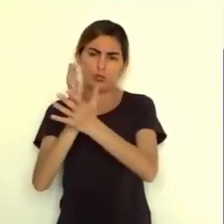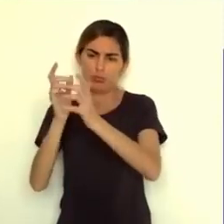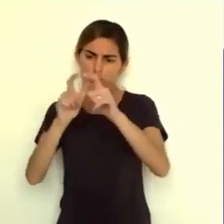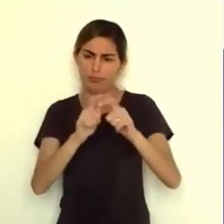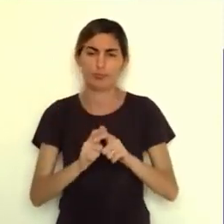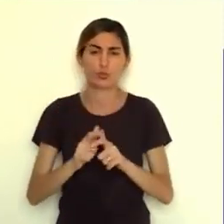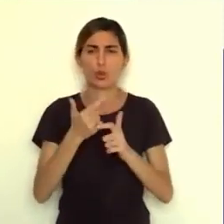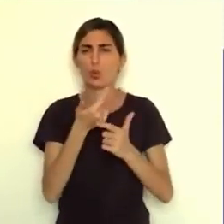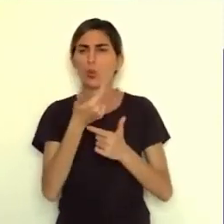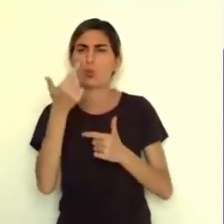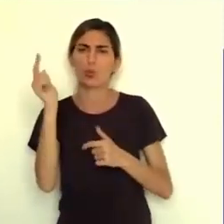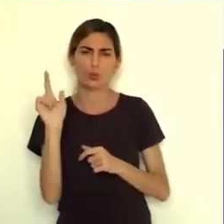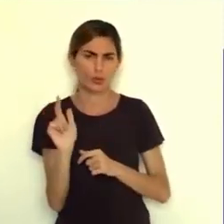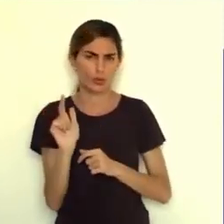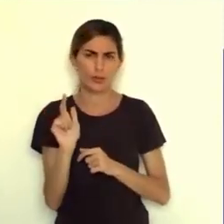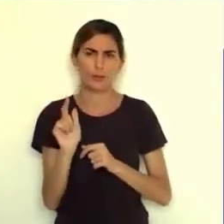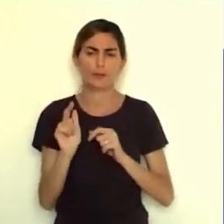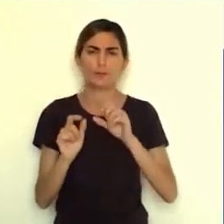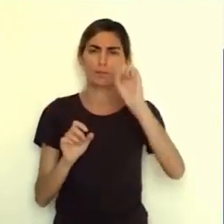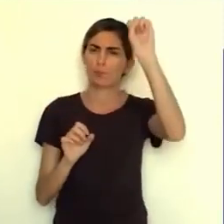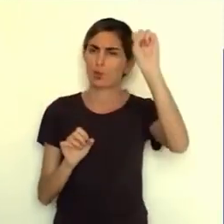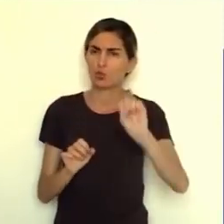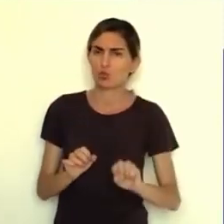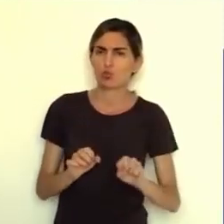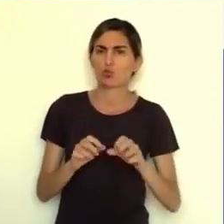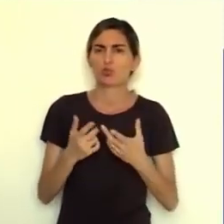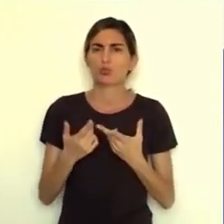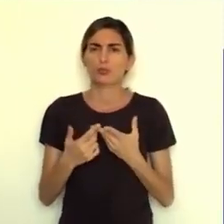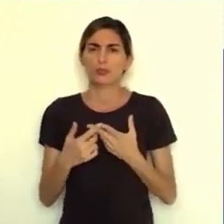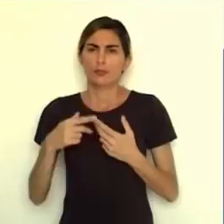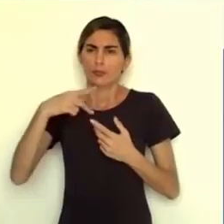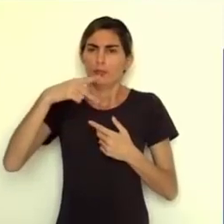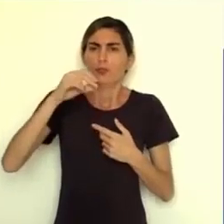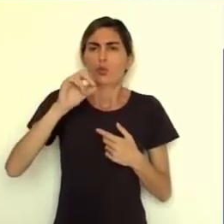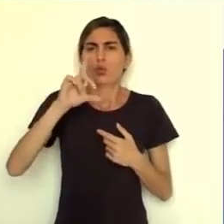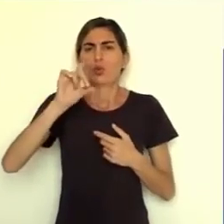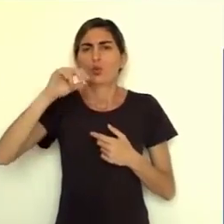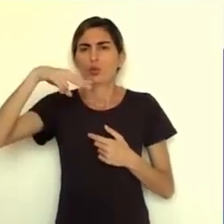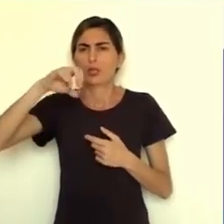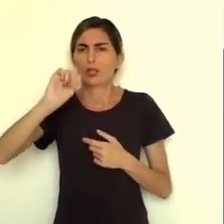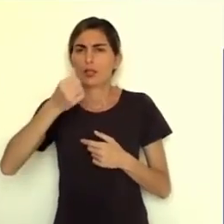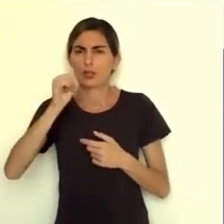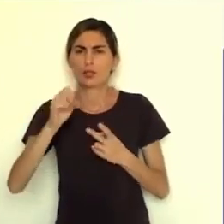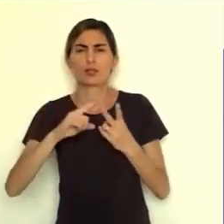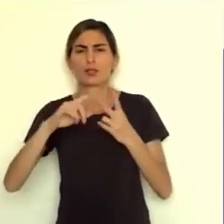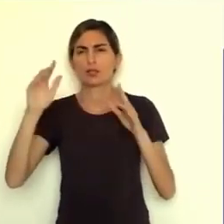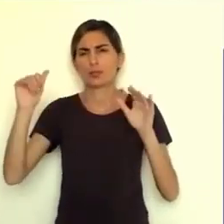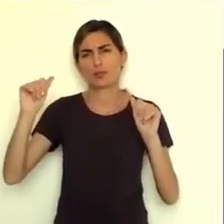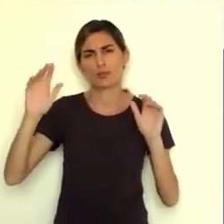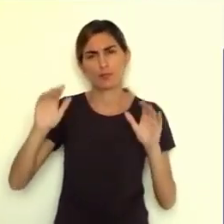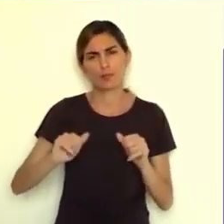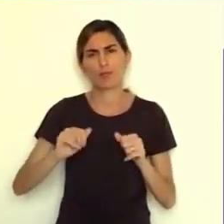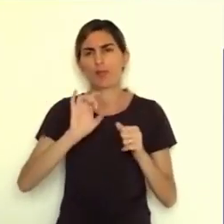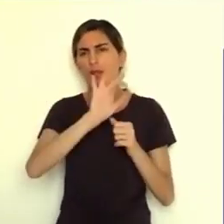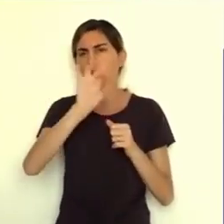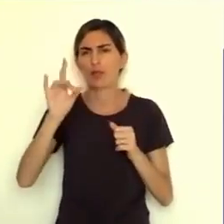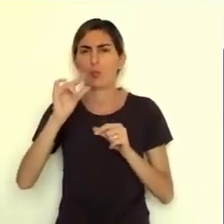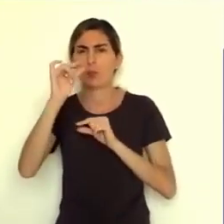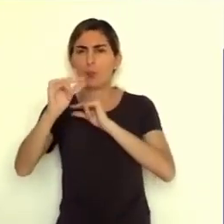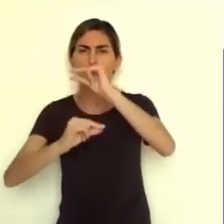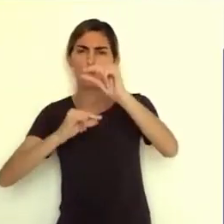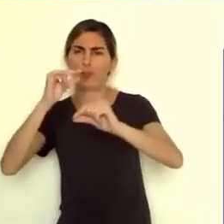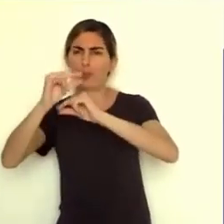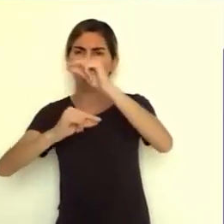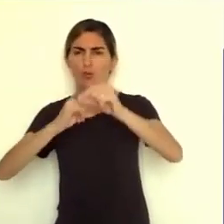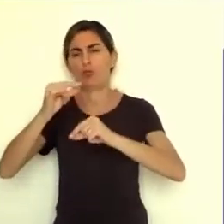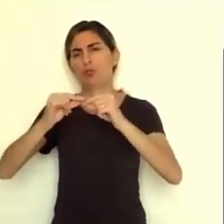né? Mas outras no sul do país, como poloneses, espanhóis, enfim. Cada uma trouxeram um